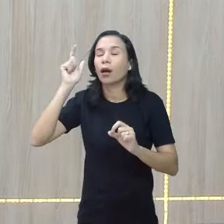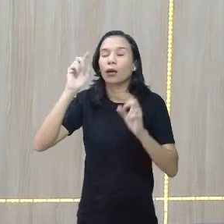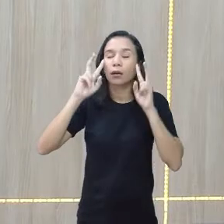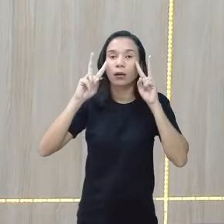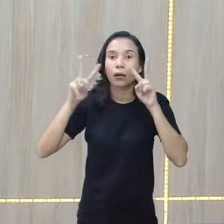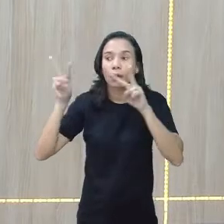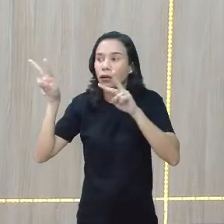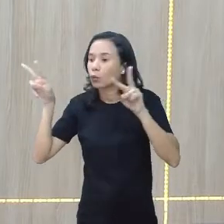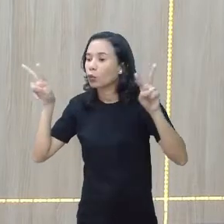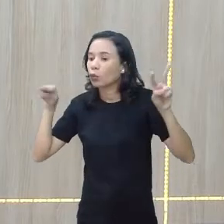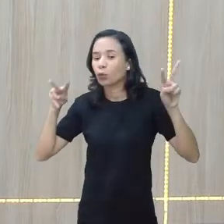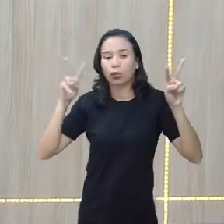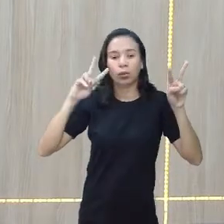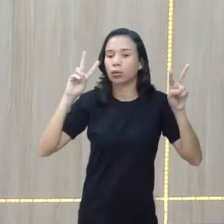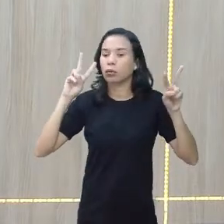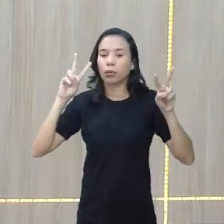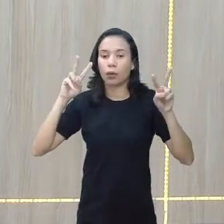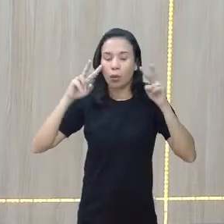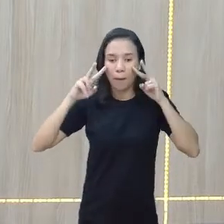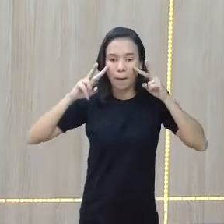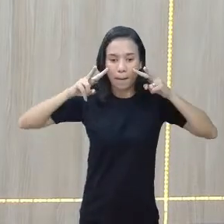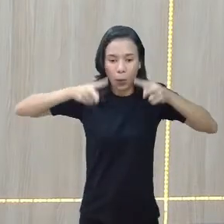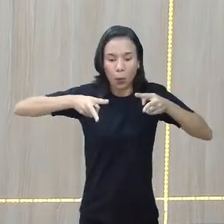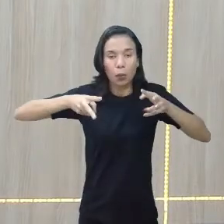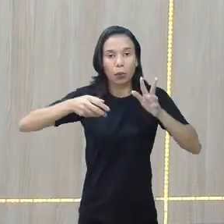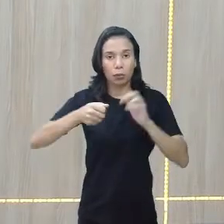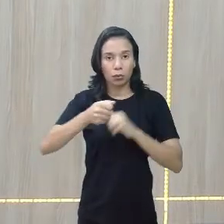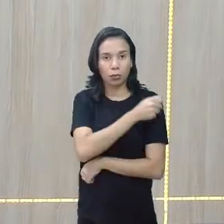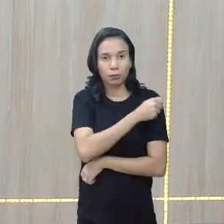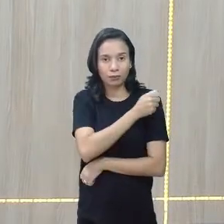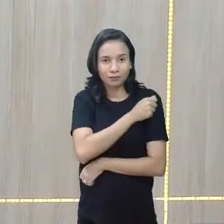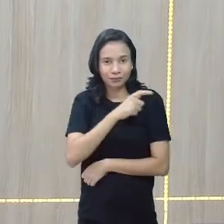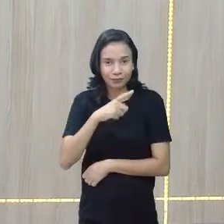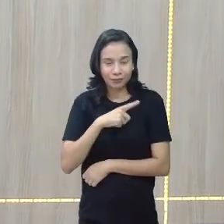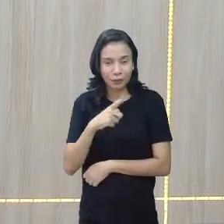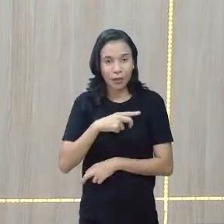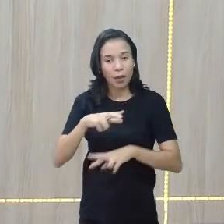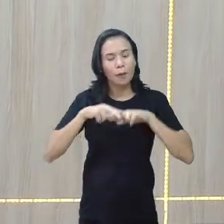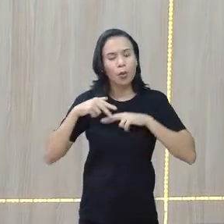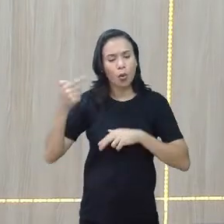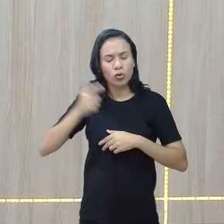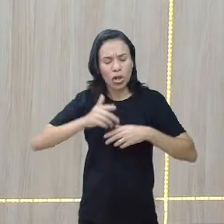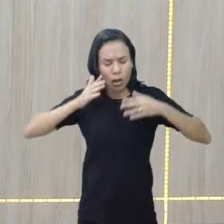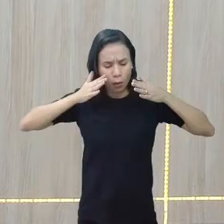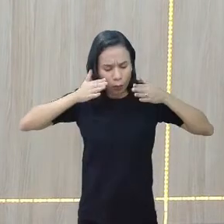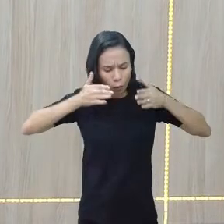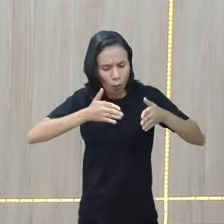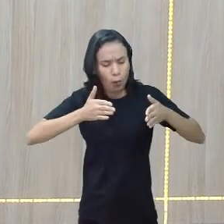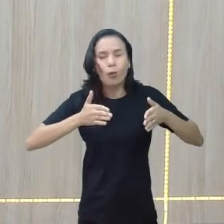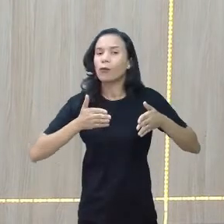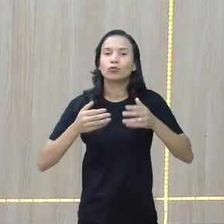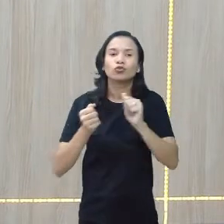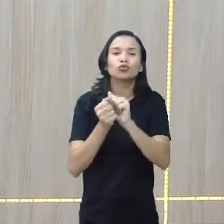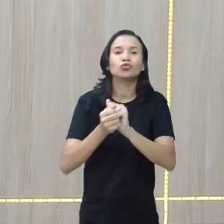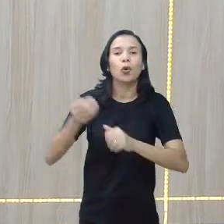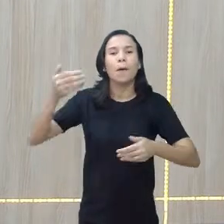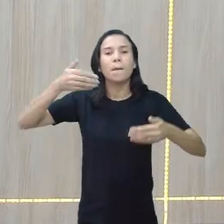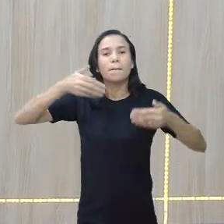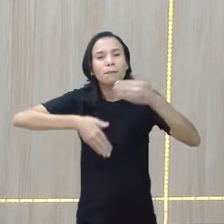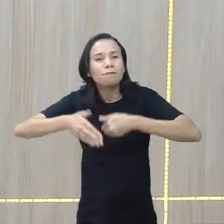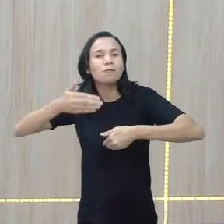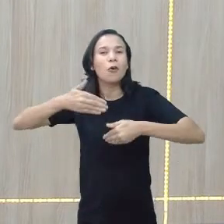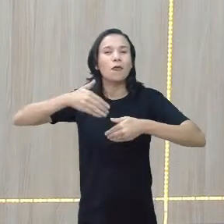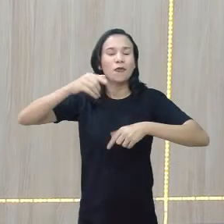distrabilidade acentuada que geralmente os estudantes evidenciam. Então, ele se envolve com o material, ele se